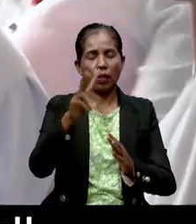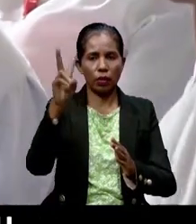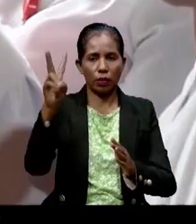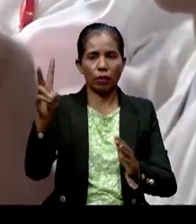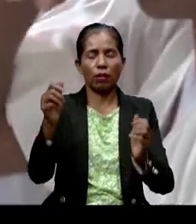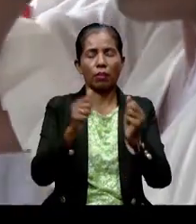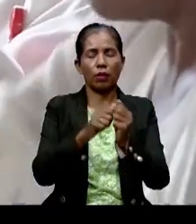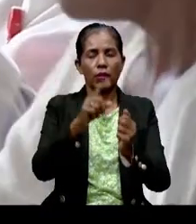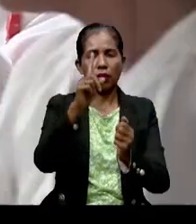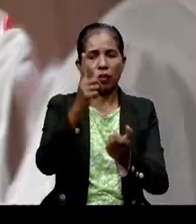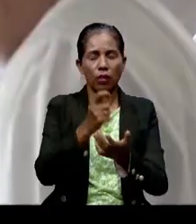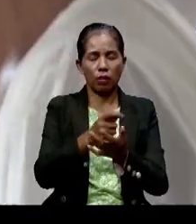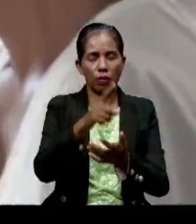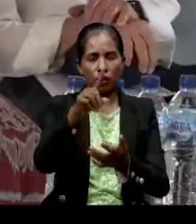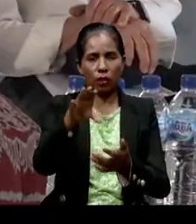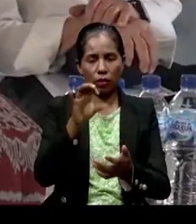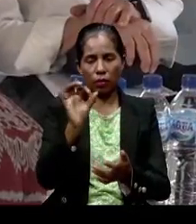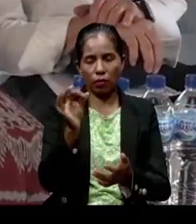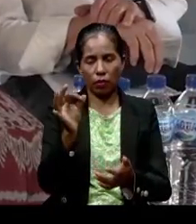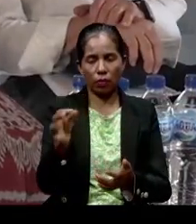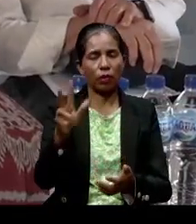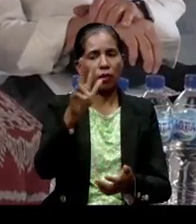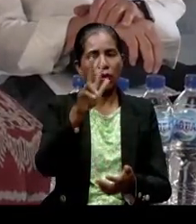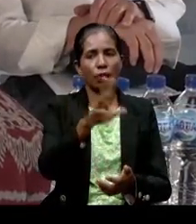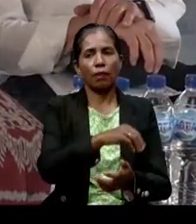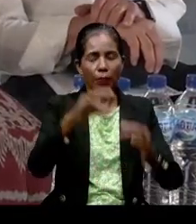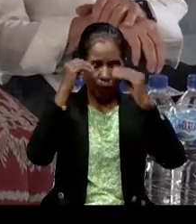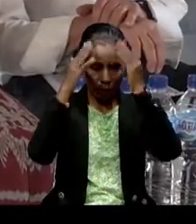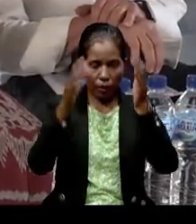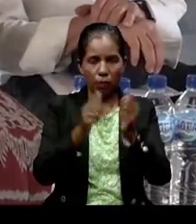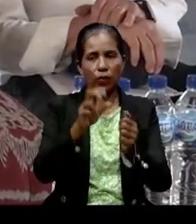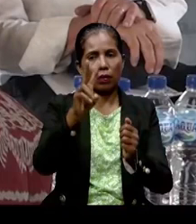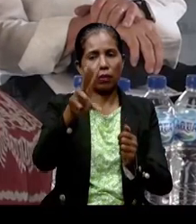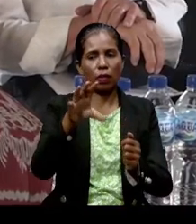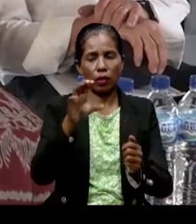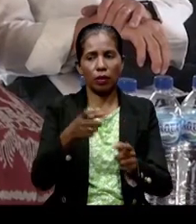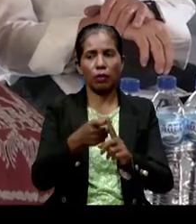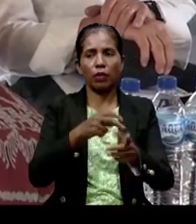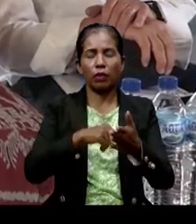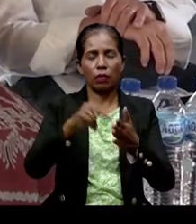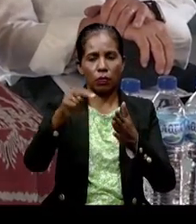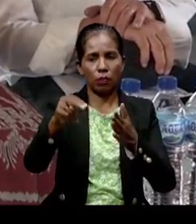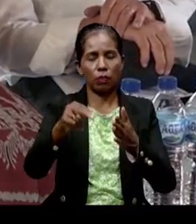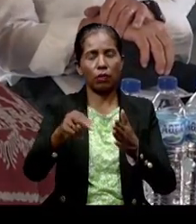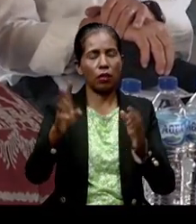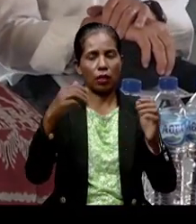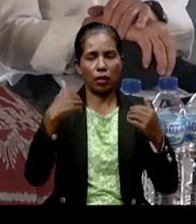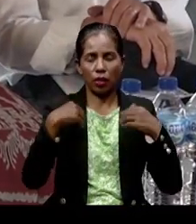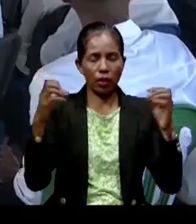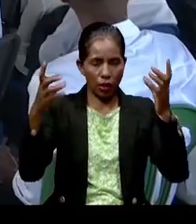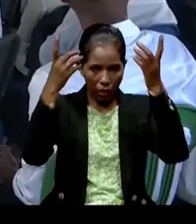total rihung ida atusida sianulu resin hitu. Entretanto, professor Atus Ruaresin, husi número nebe iha la consegue